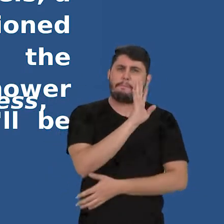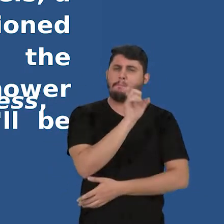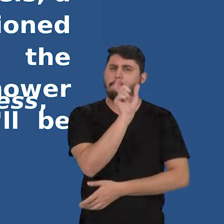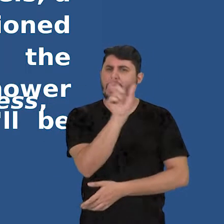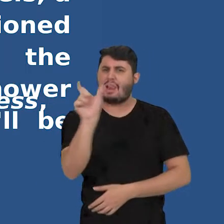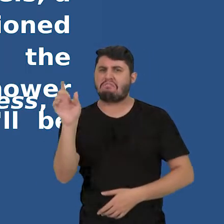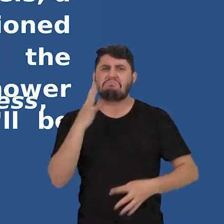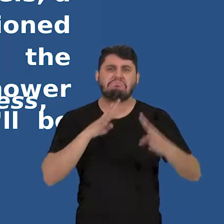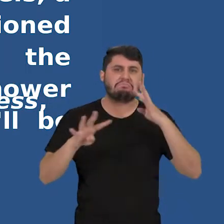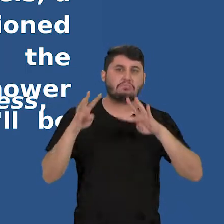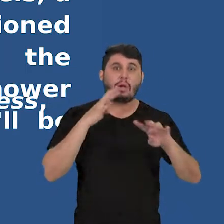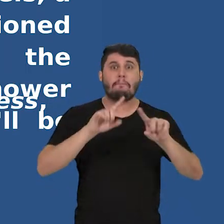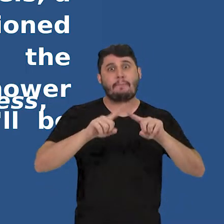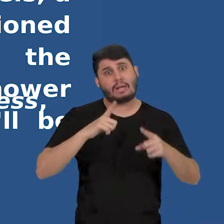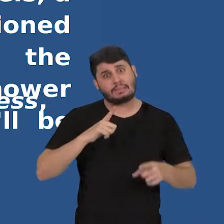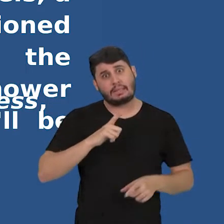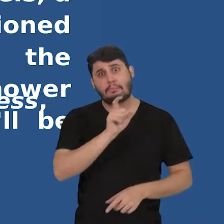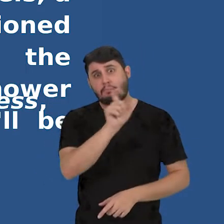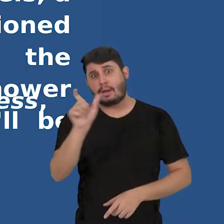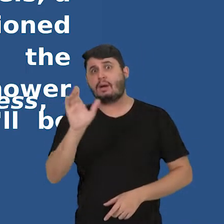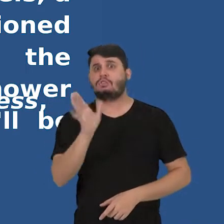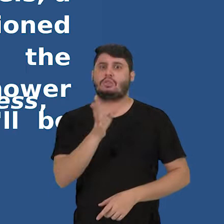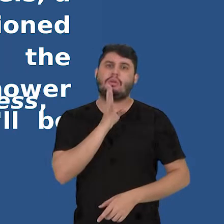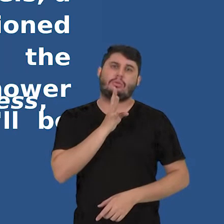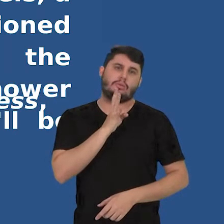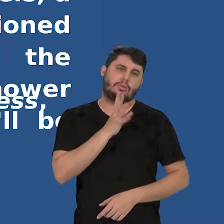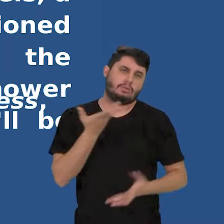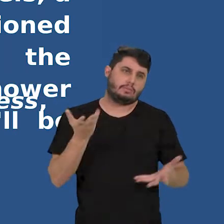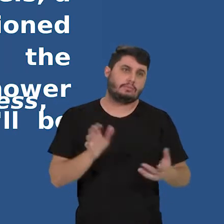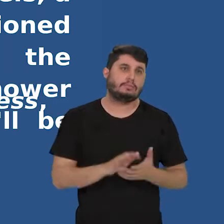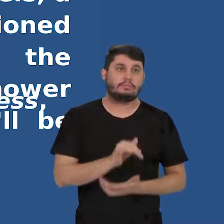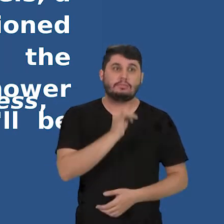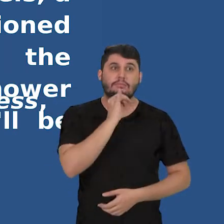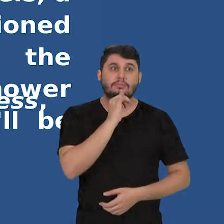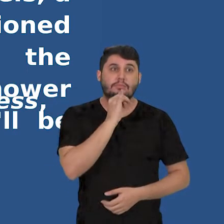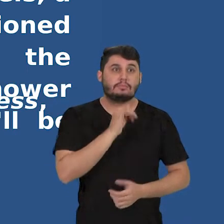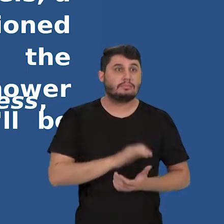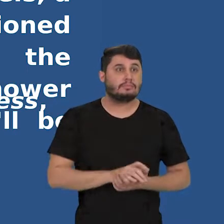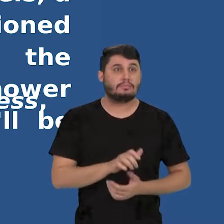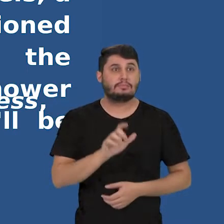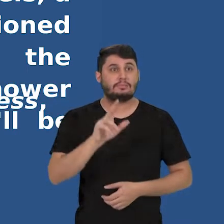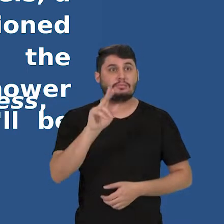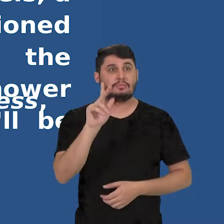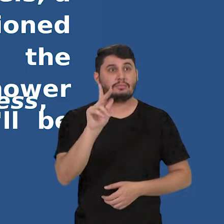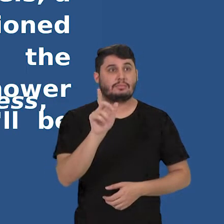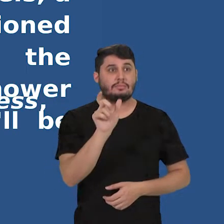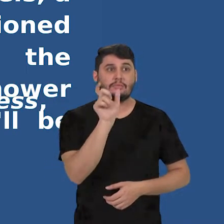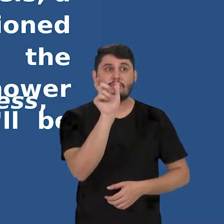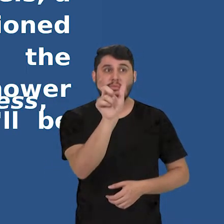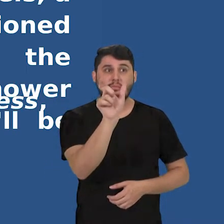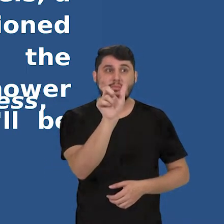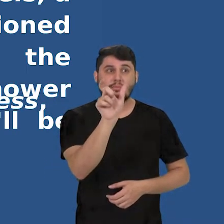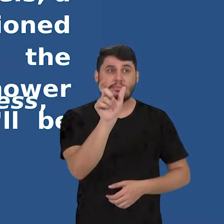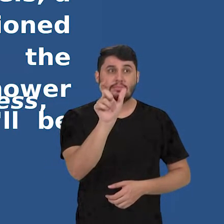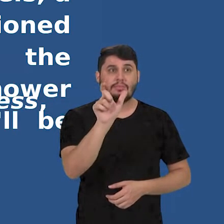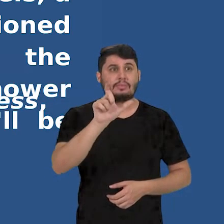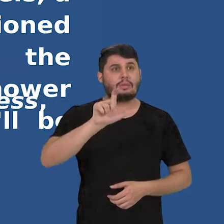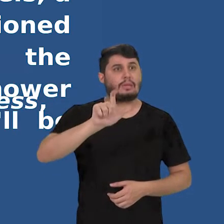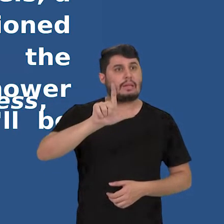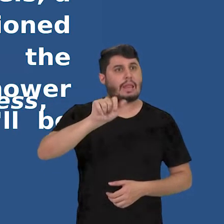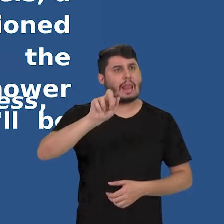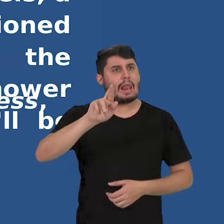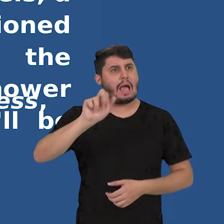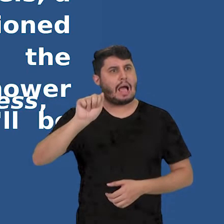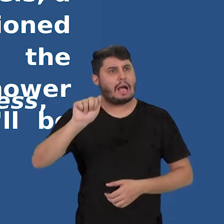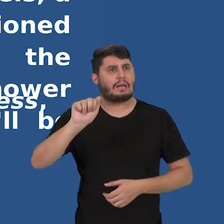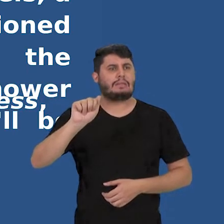tá? Em cima tem uma palavra que é cognata de português, né? Mas isso aí a gente vai tentar deduzir depois o que é que tem a ver. A palavra lava também não é inglês,